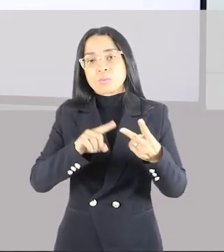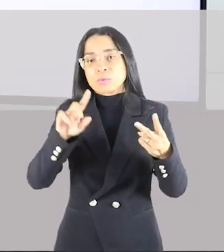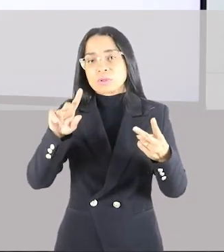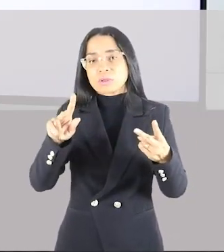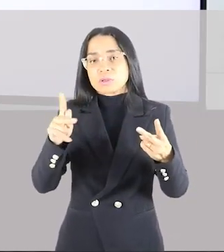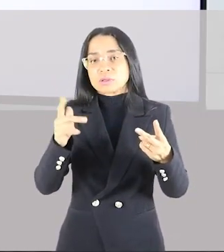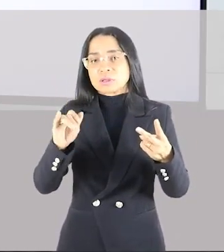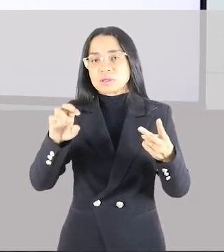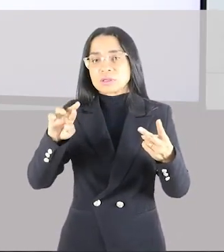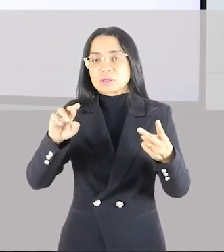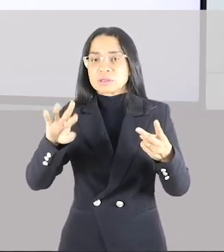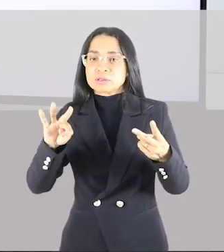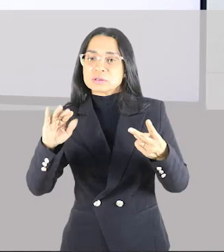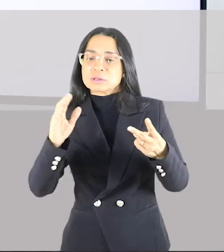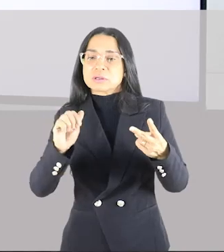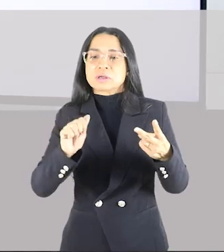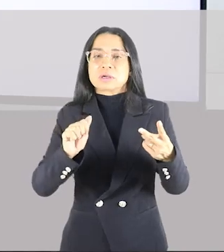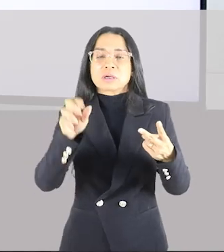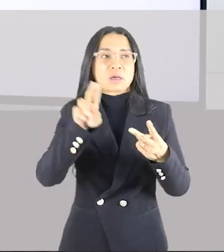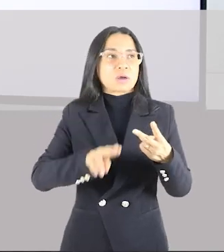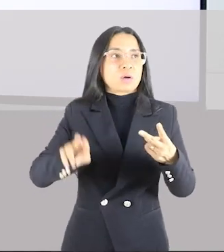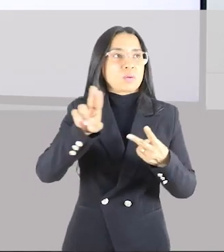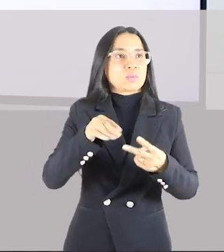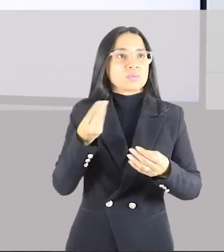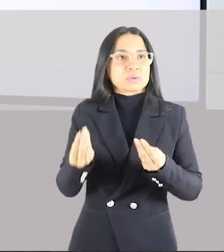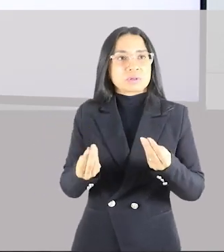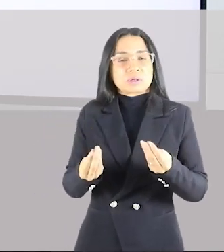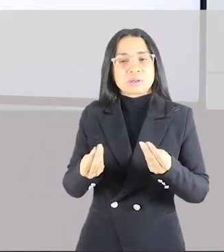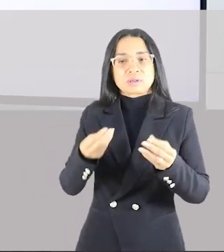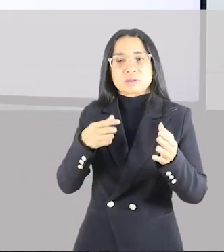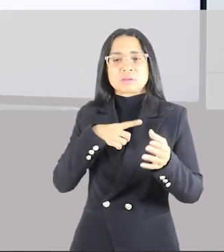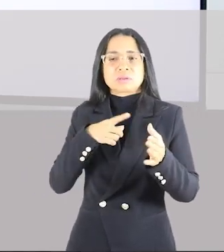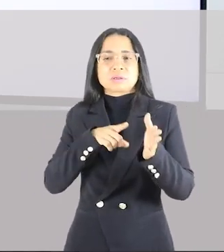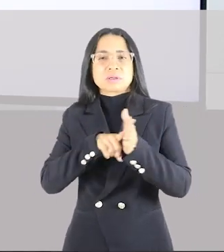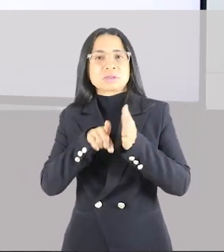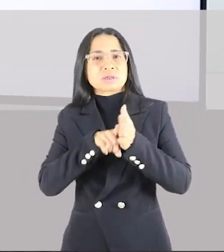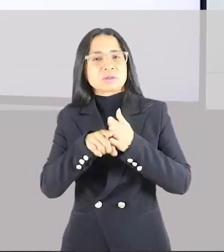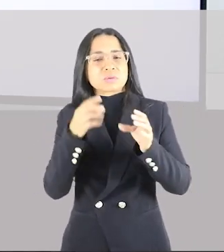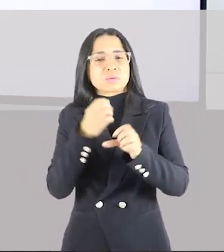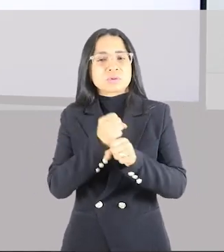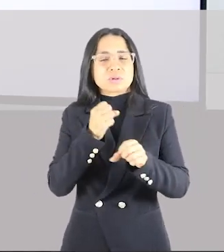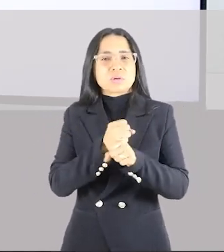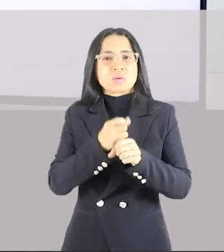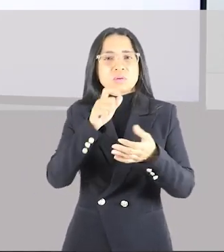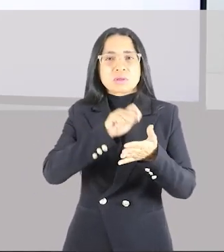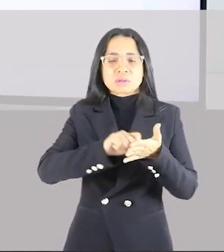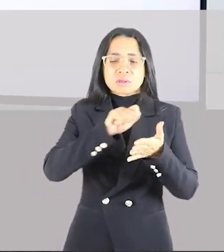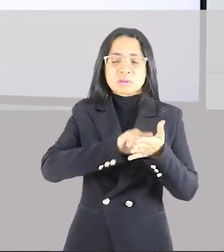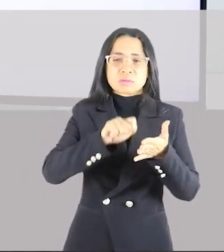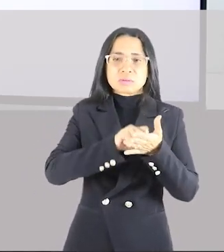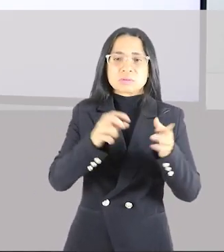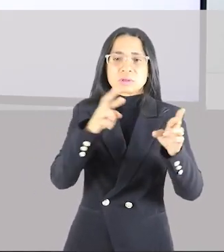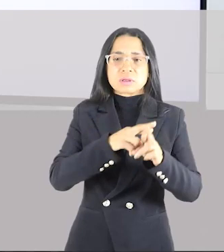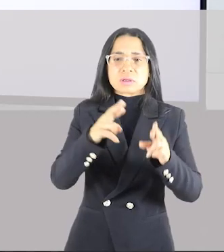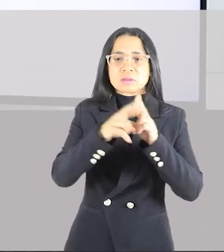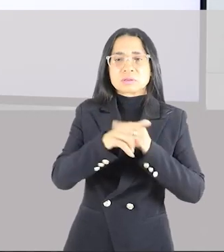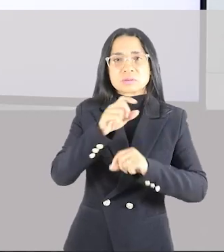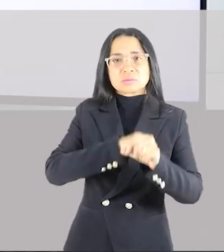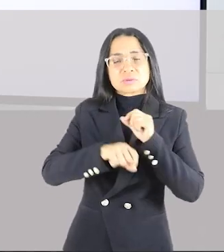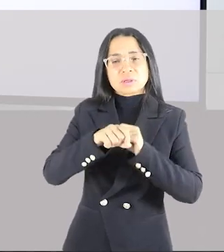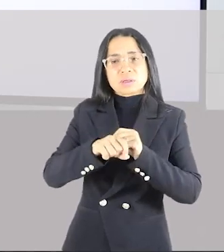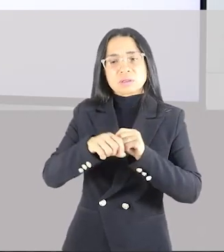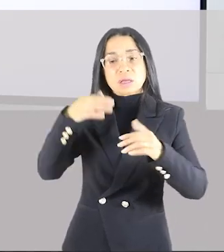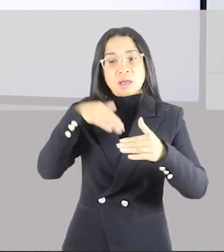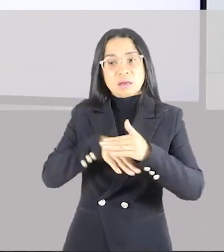utilizada, principalmente quando se tratava das questões contábeis, de anotações relacionadas ao